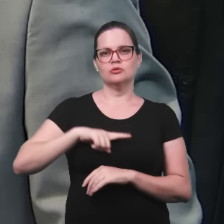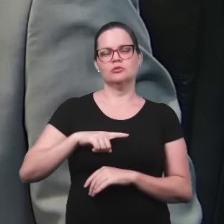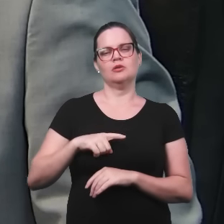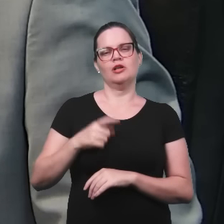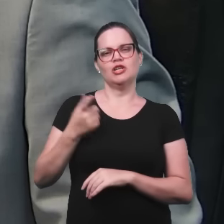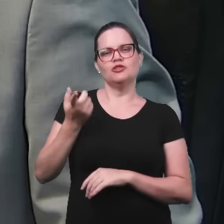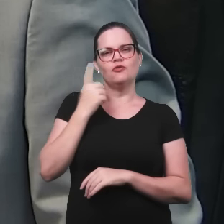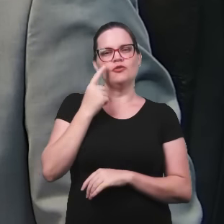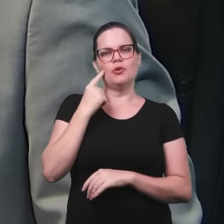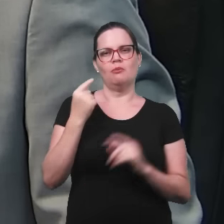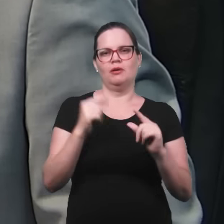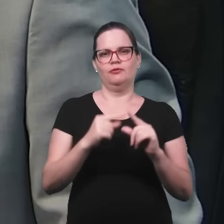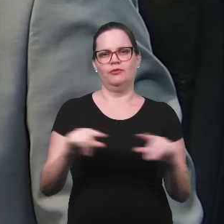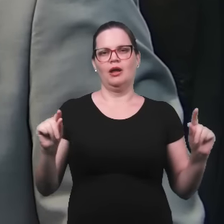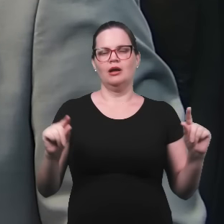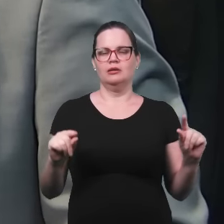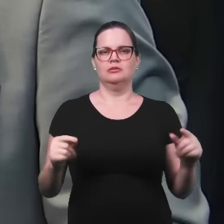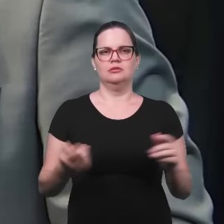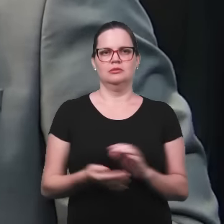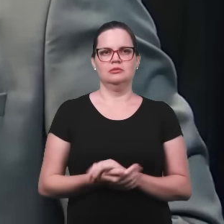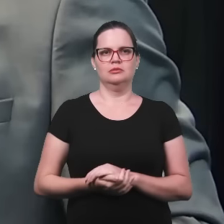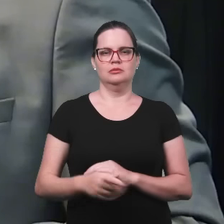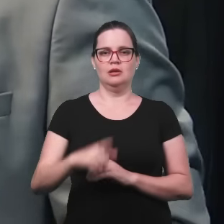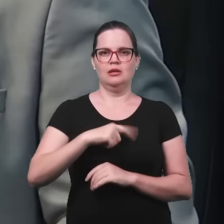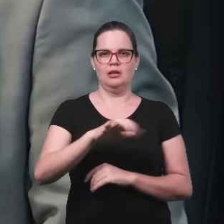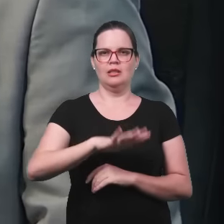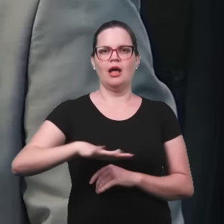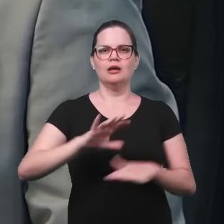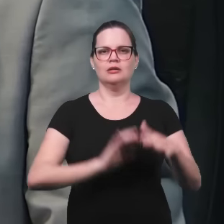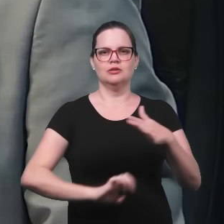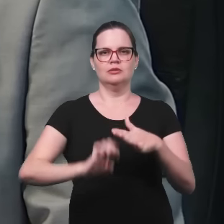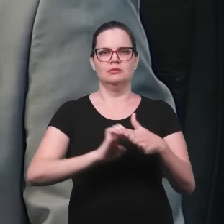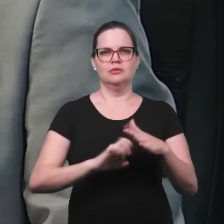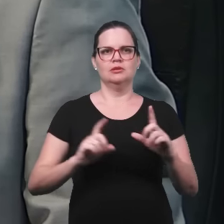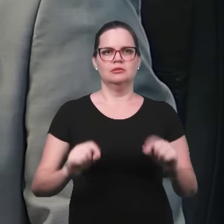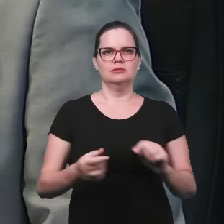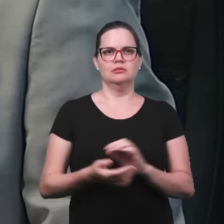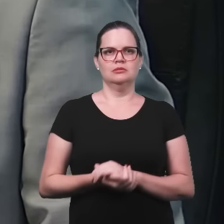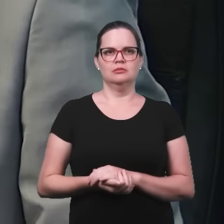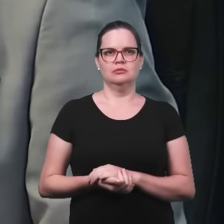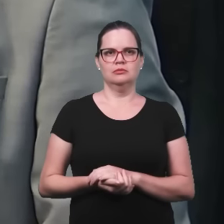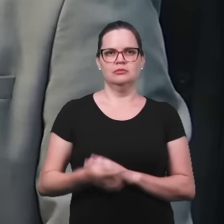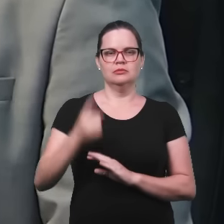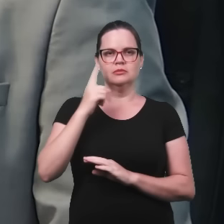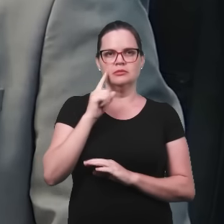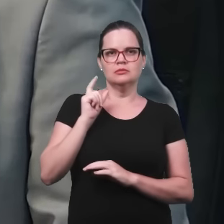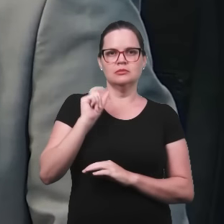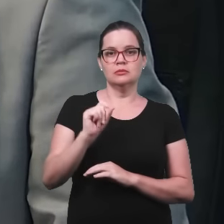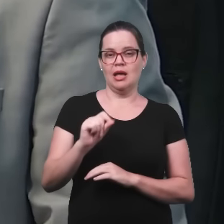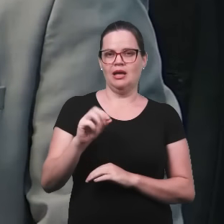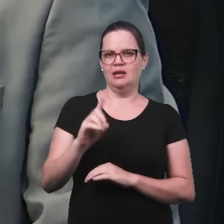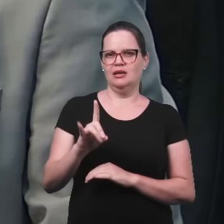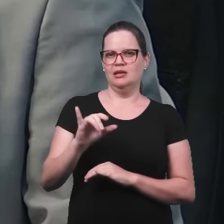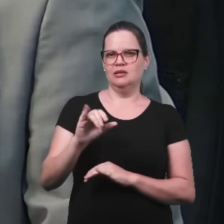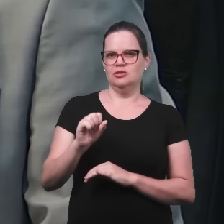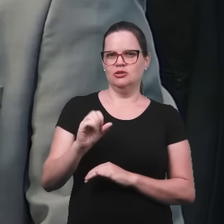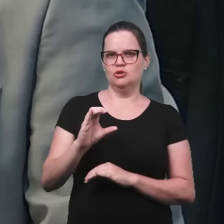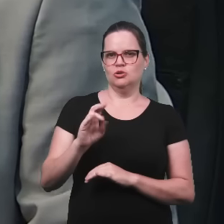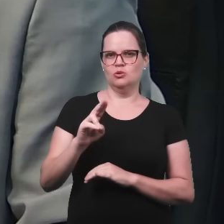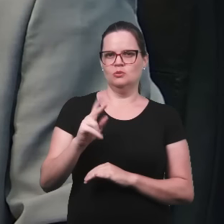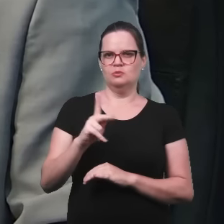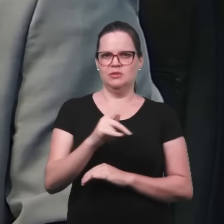no mercado, né, empresarial, que é disrupção. Para você